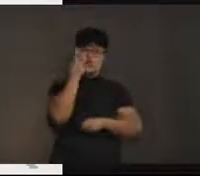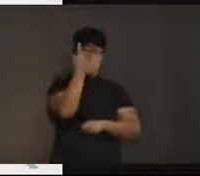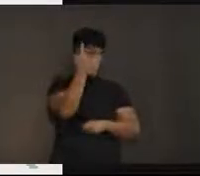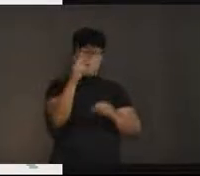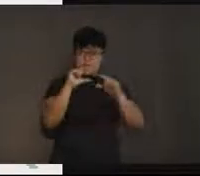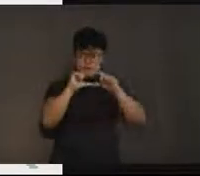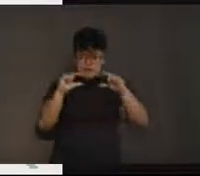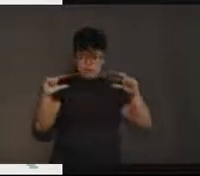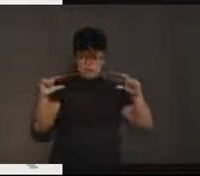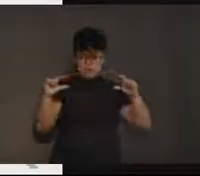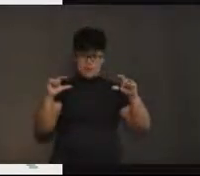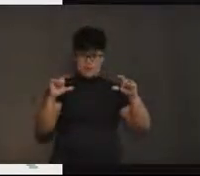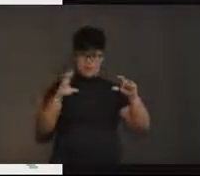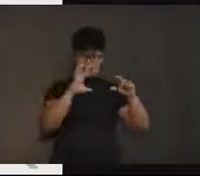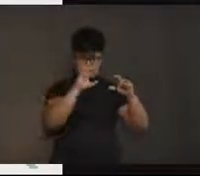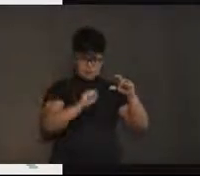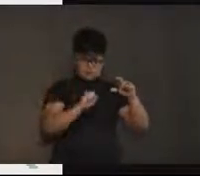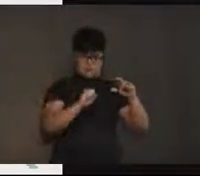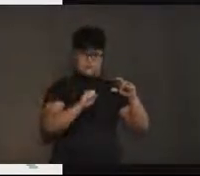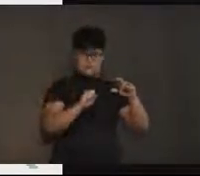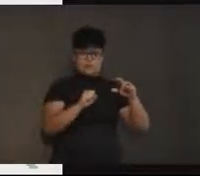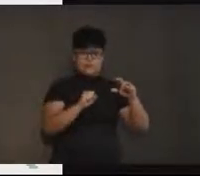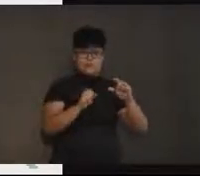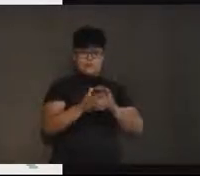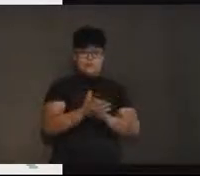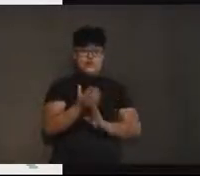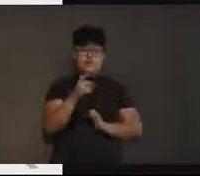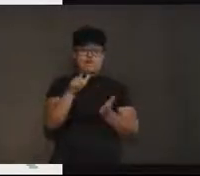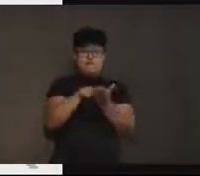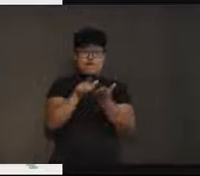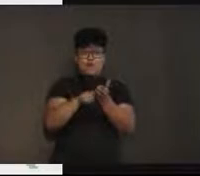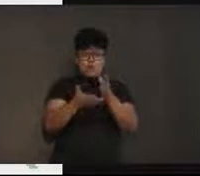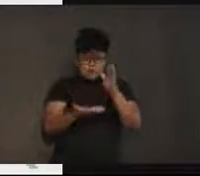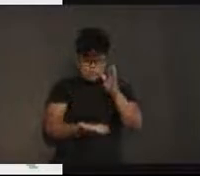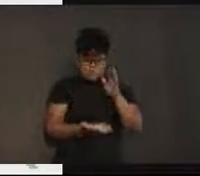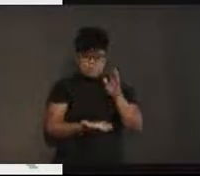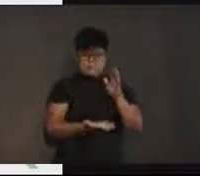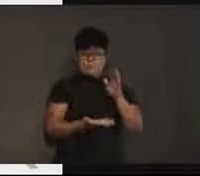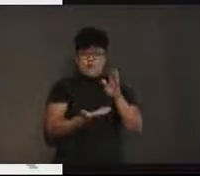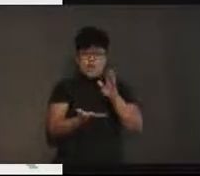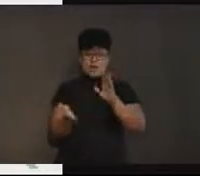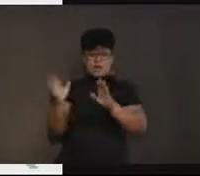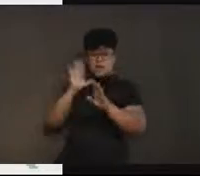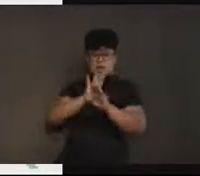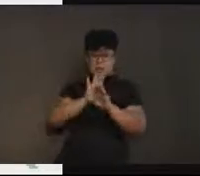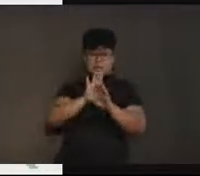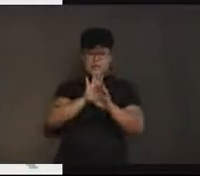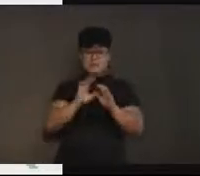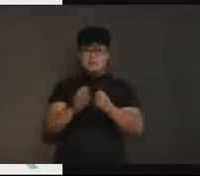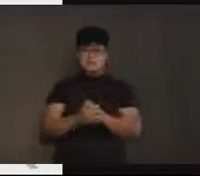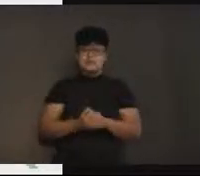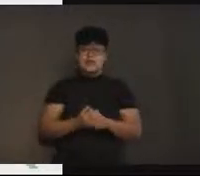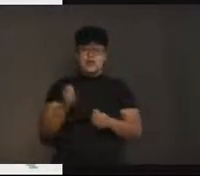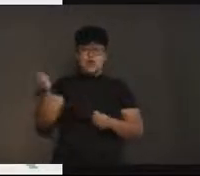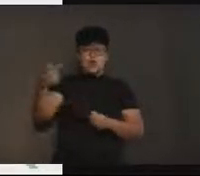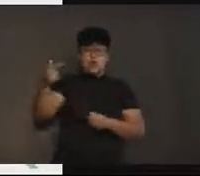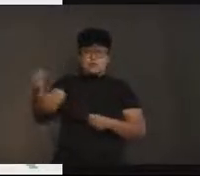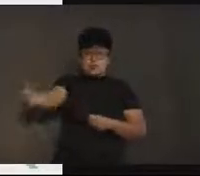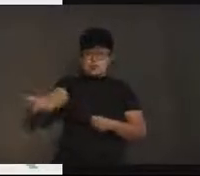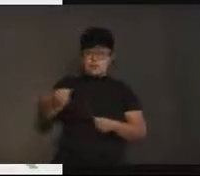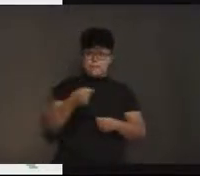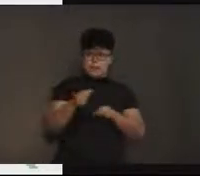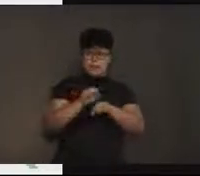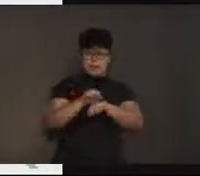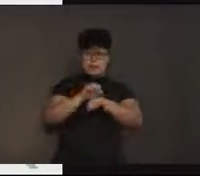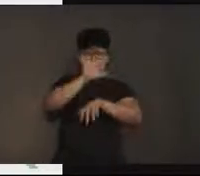a palavra está escrita numa folha branca atrás uma vez só mas o que a gente vê são duas as cópias